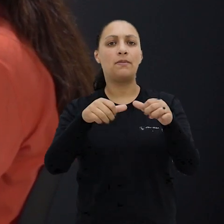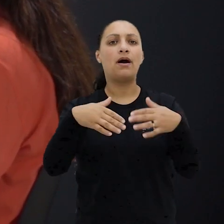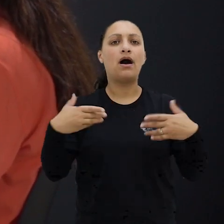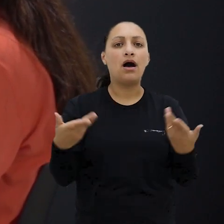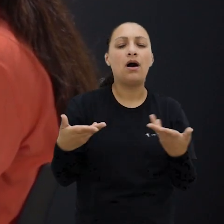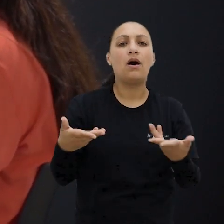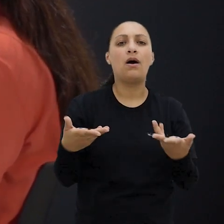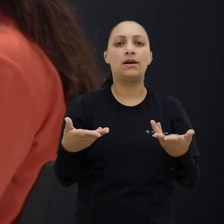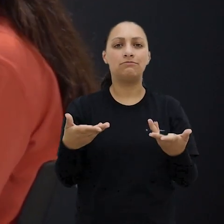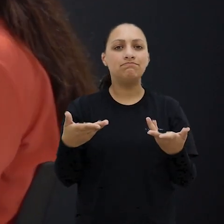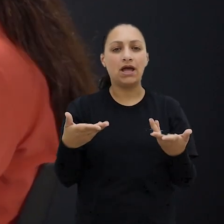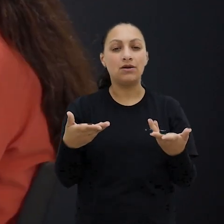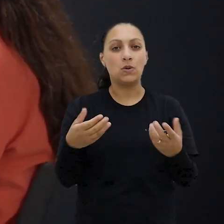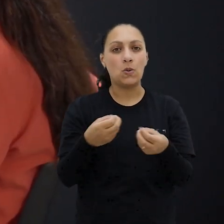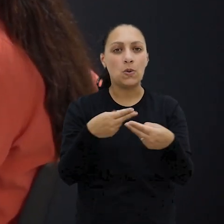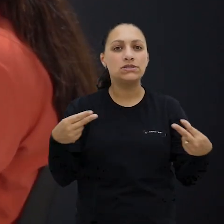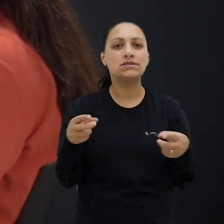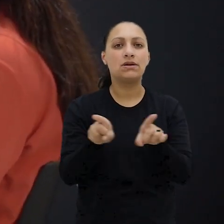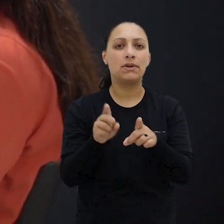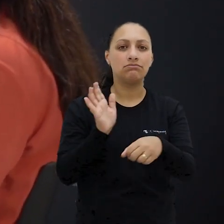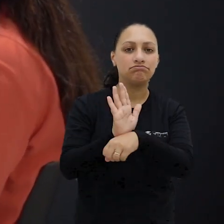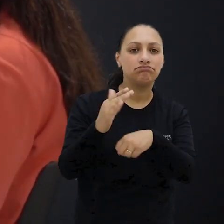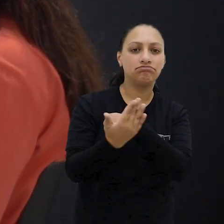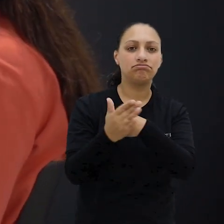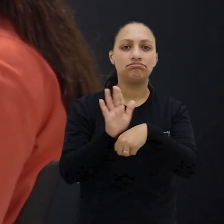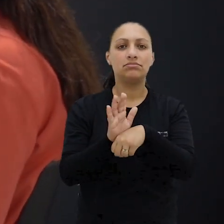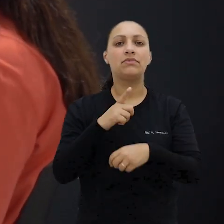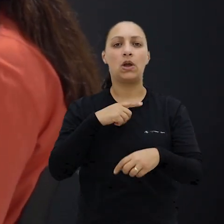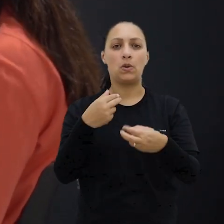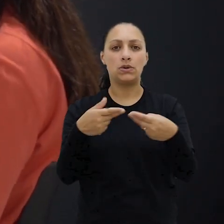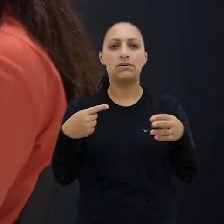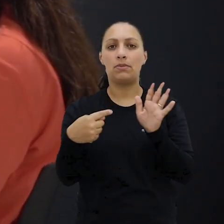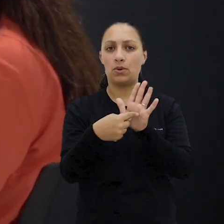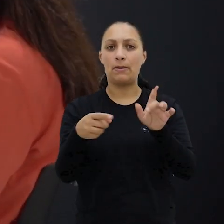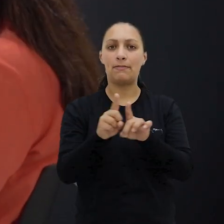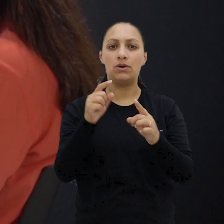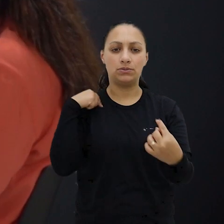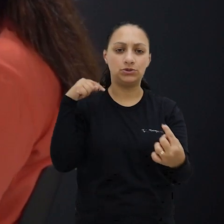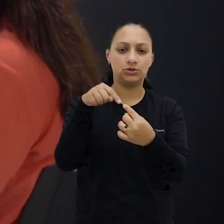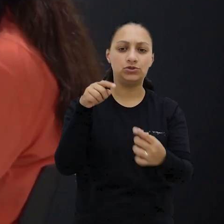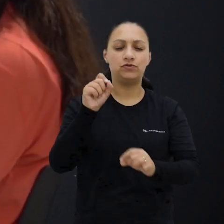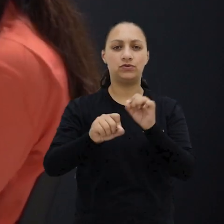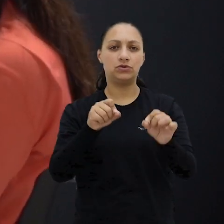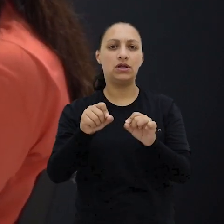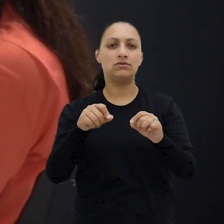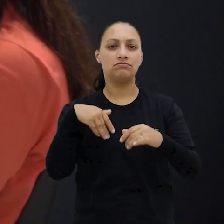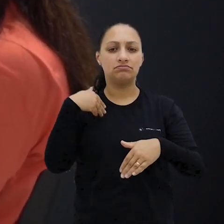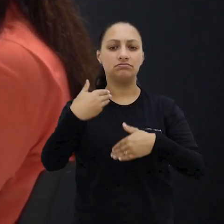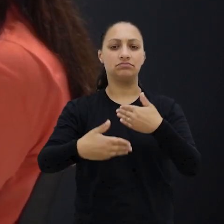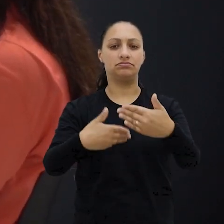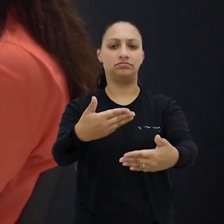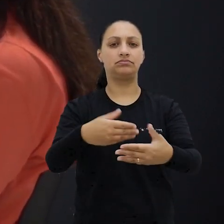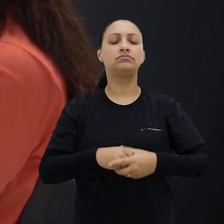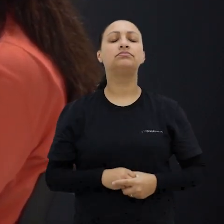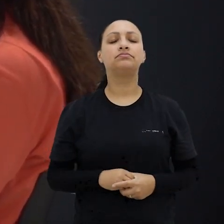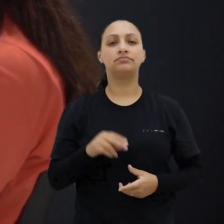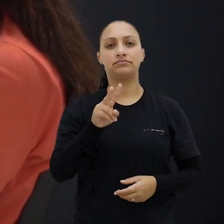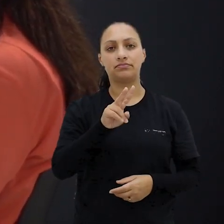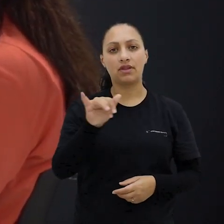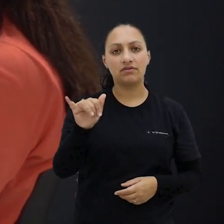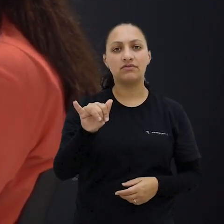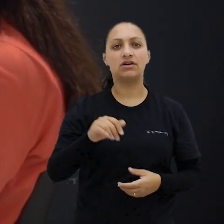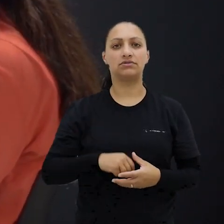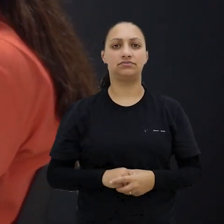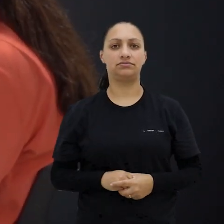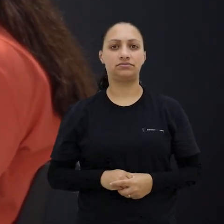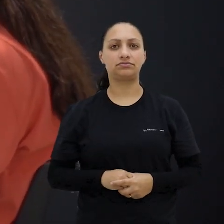coisas colaborativas. A gente tem coisas pontuais saindo, né? Mas o objetivo é que nos próximos a gente fale,